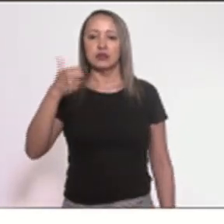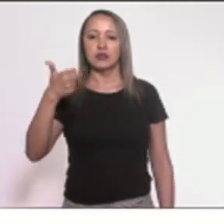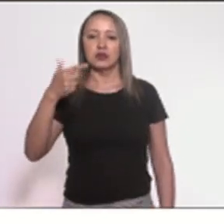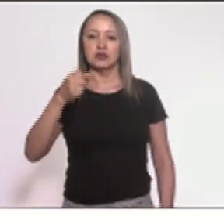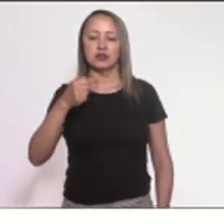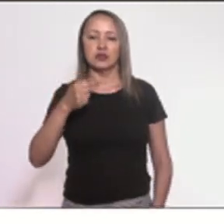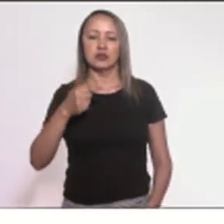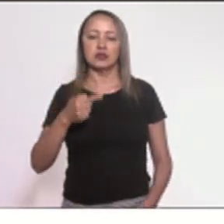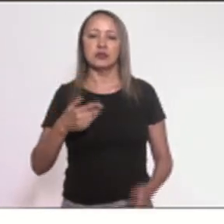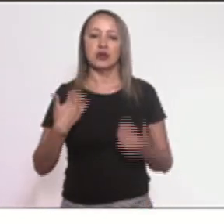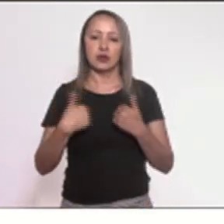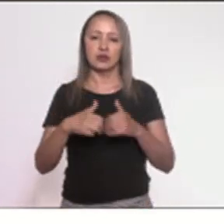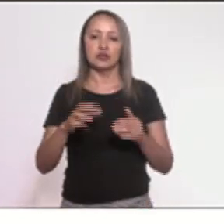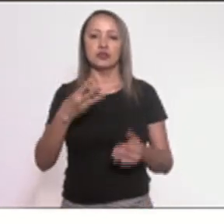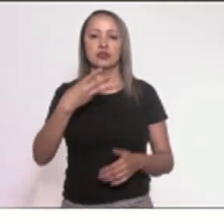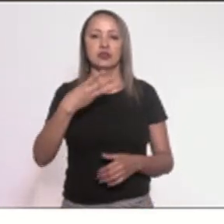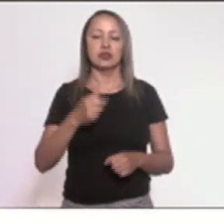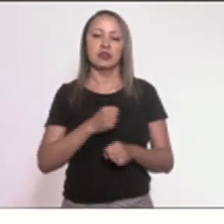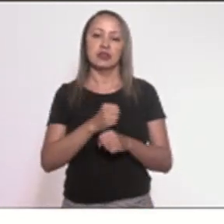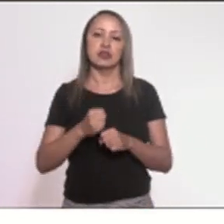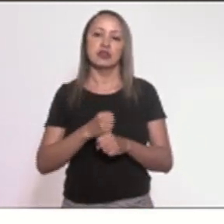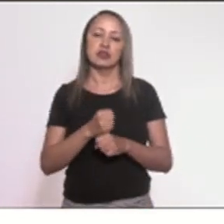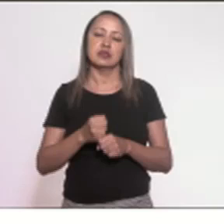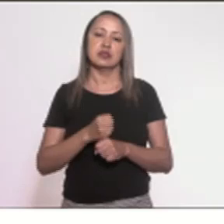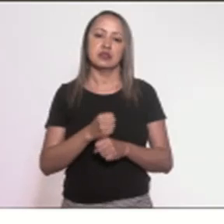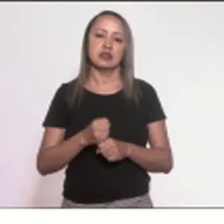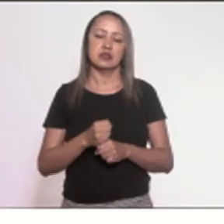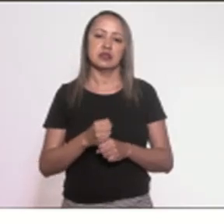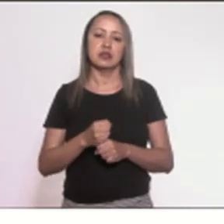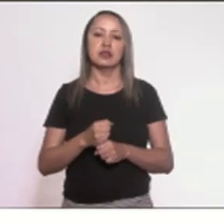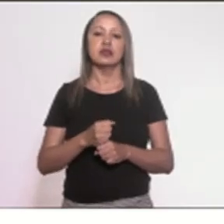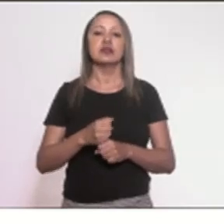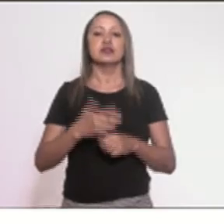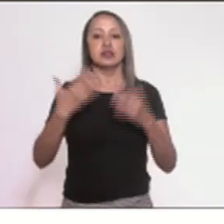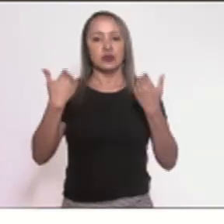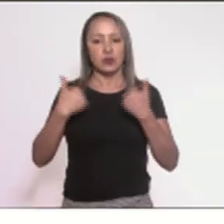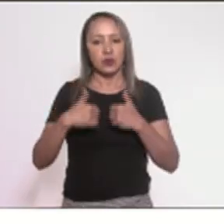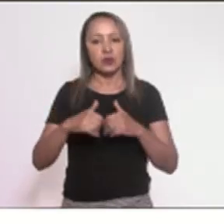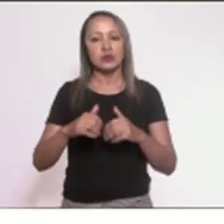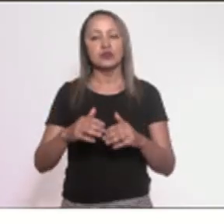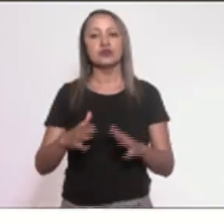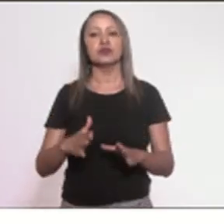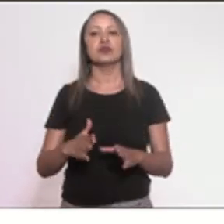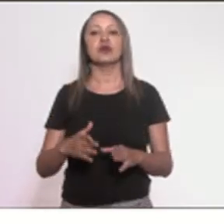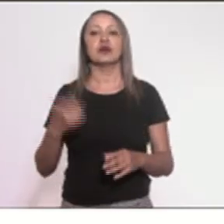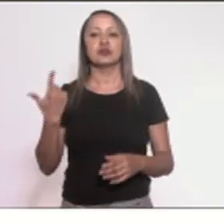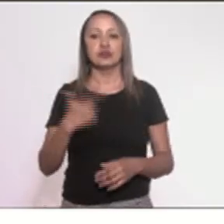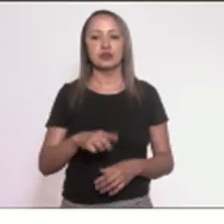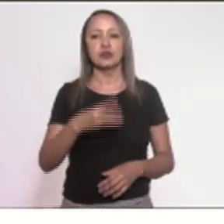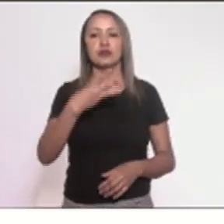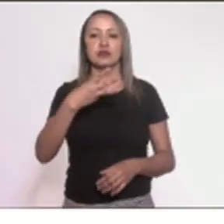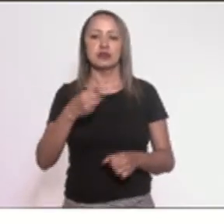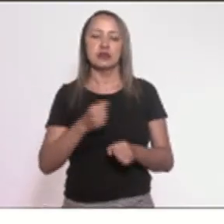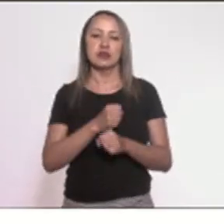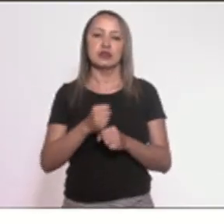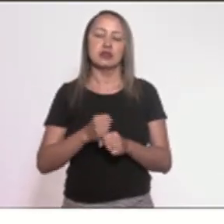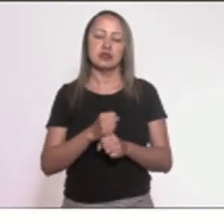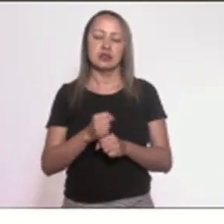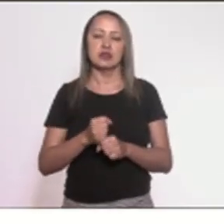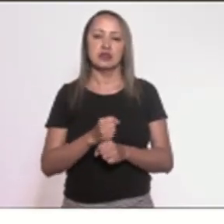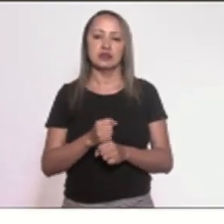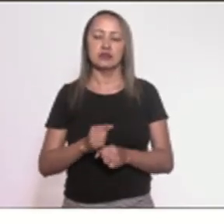3 anos, renováveis por mais 3. Naquele regime de recuperação